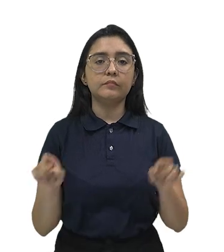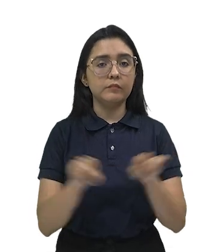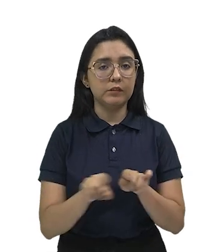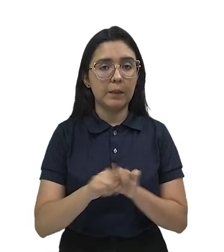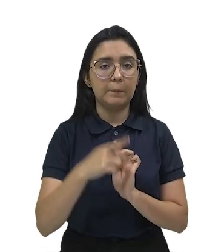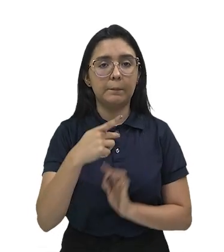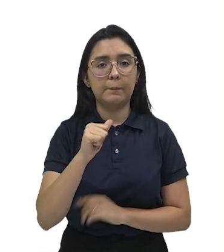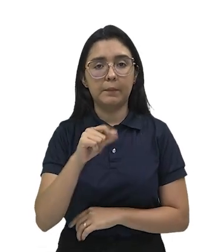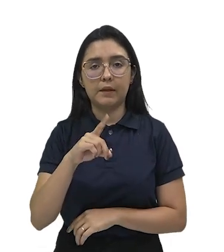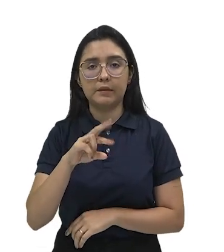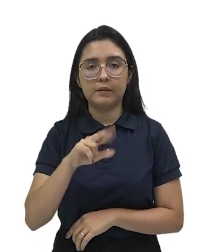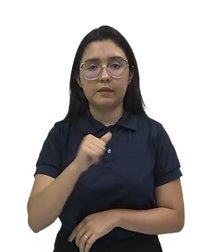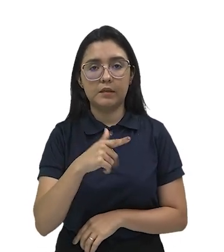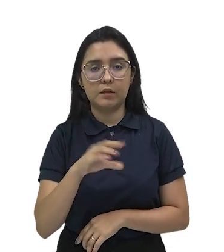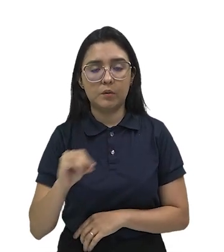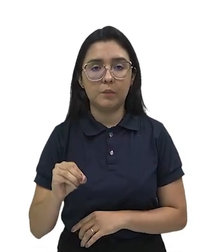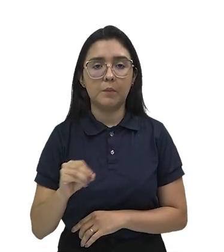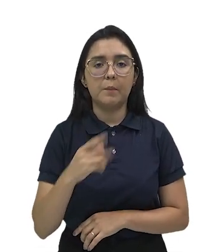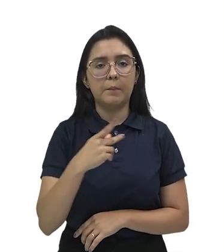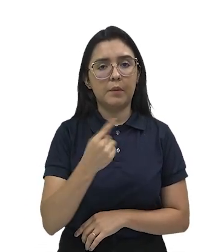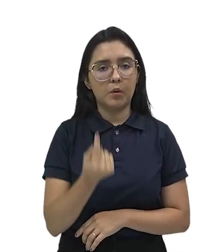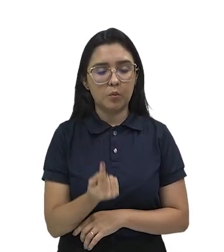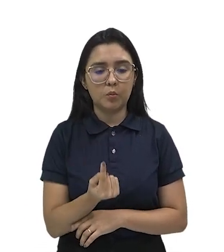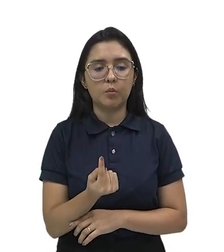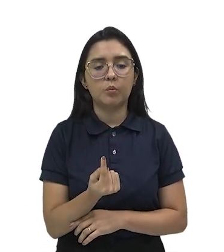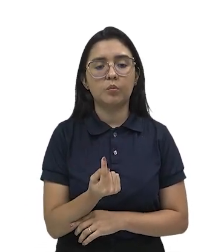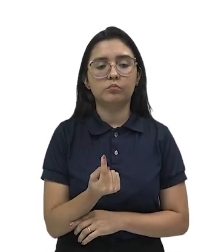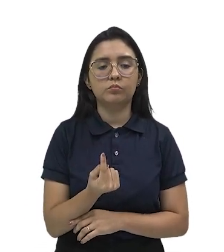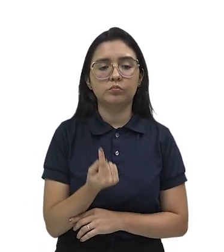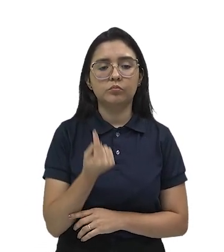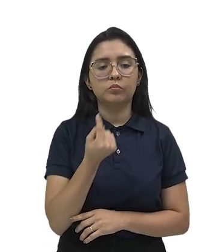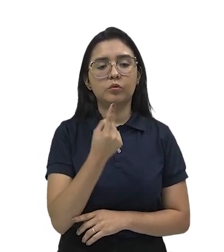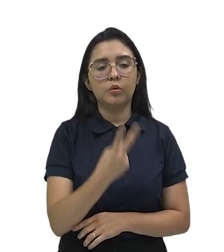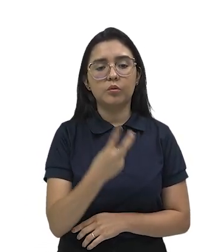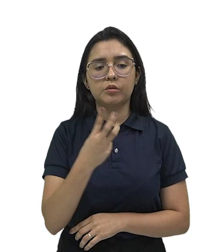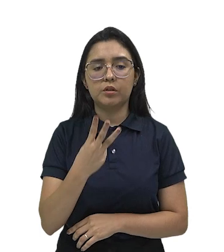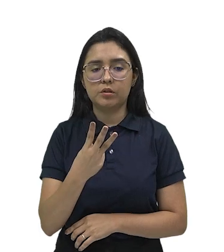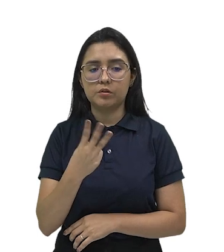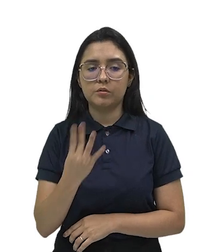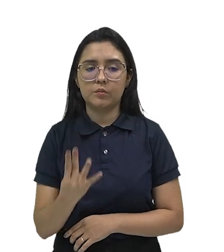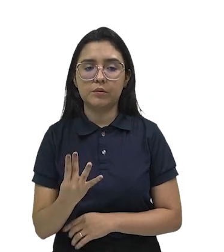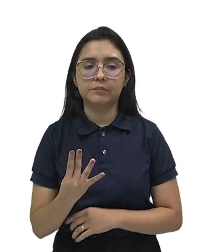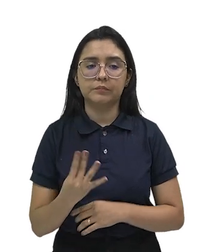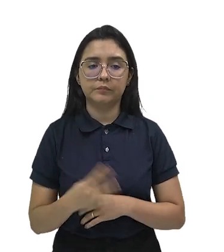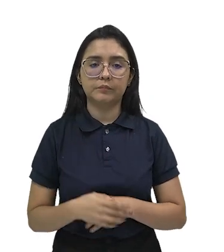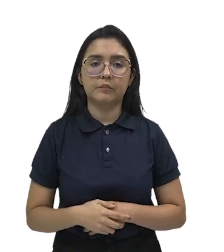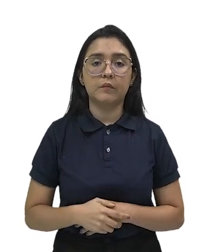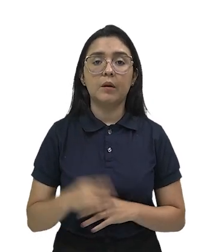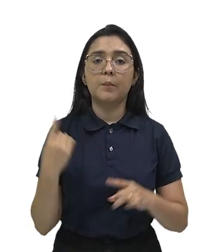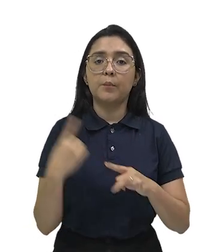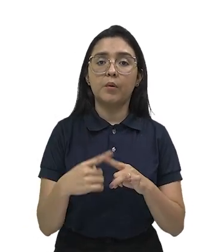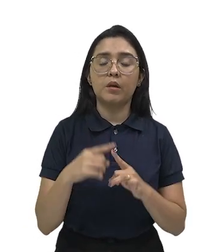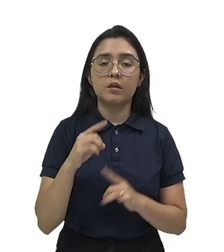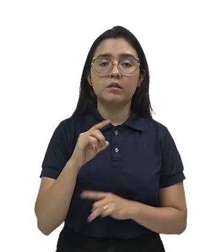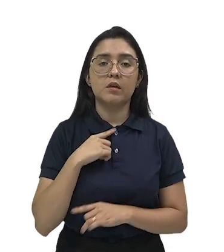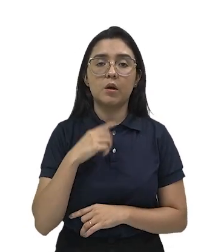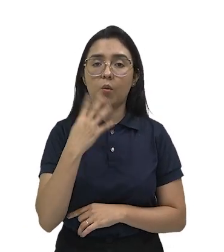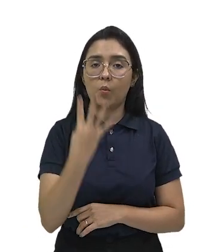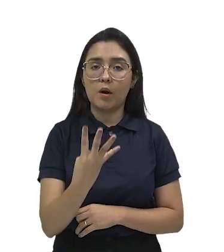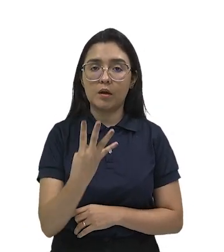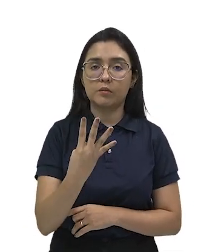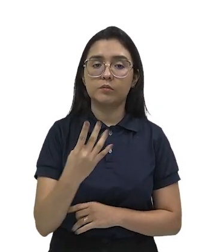eu coloquei P1 aqui, eu poderia ter P1, P2, P3, P4, porque são 4